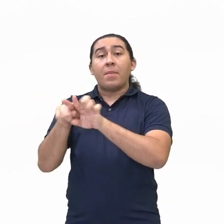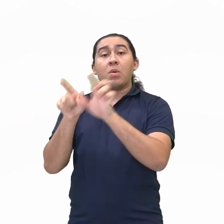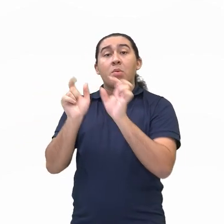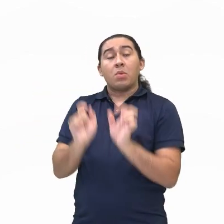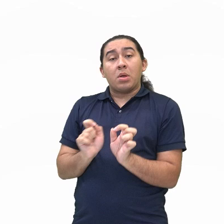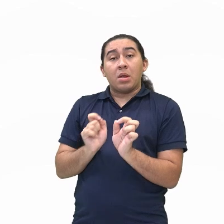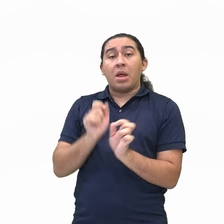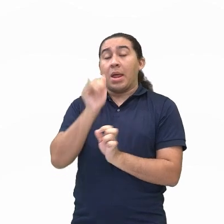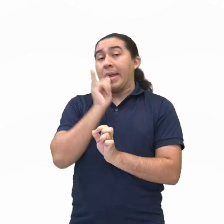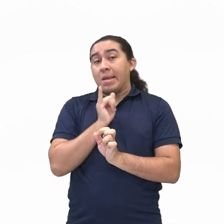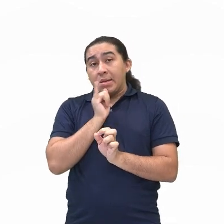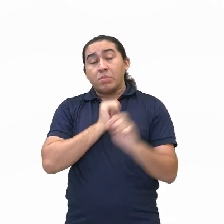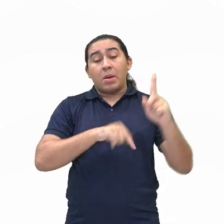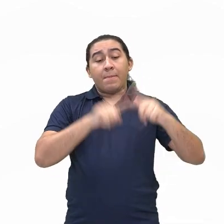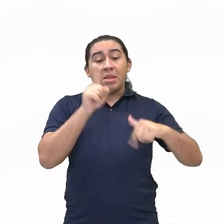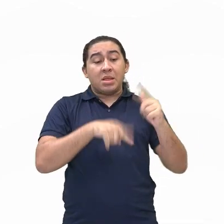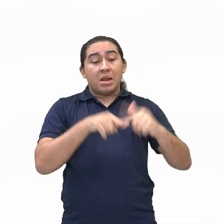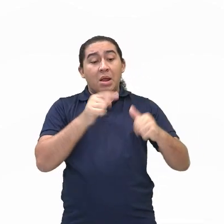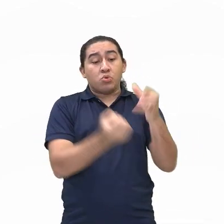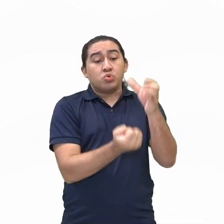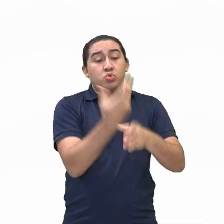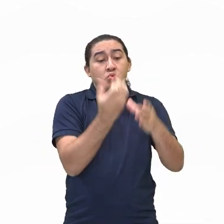estar envolvendo o quê? As